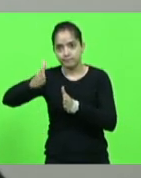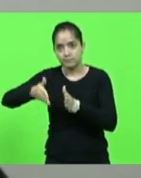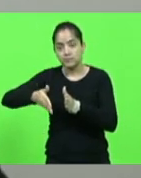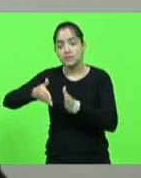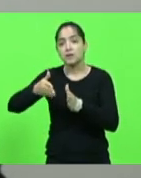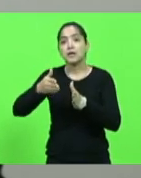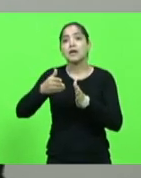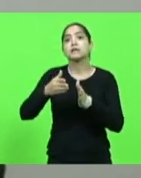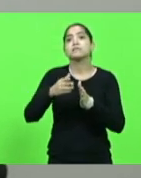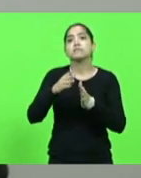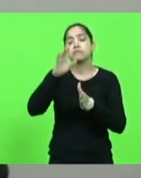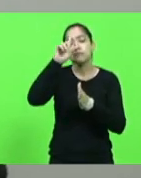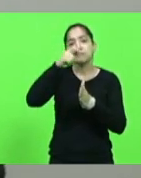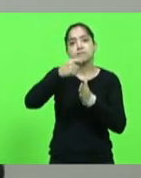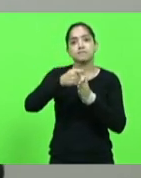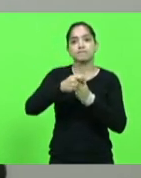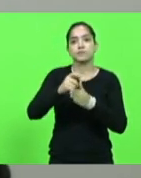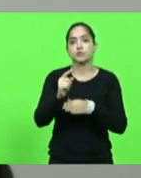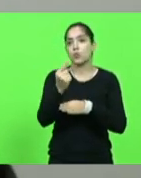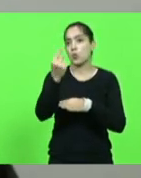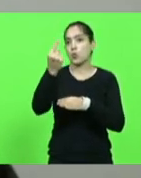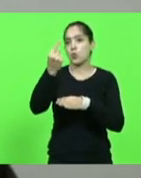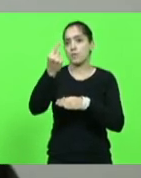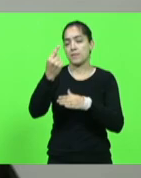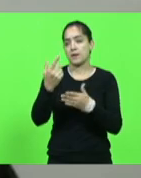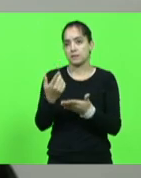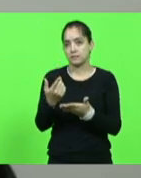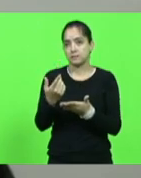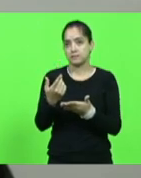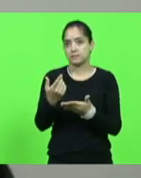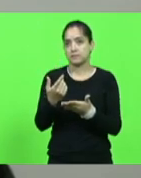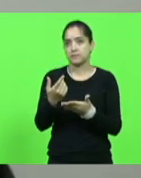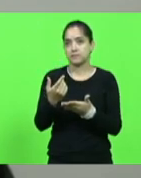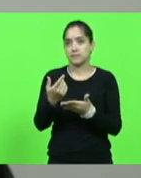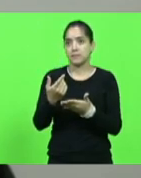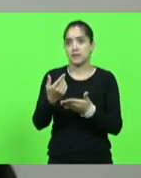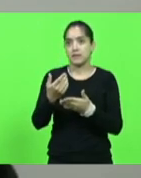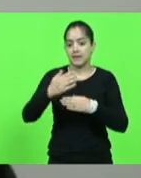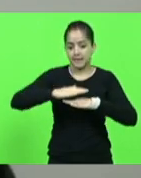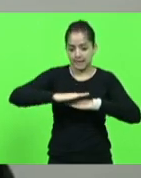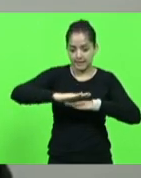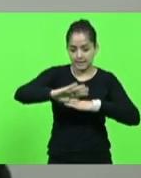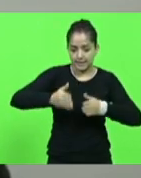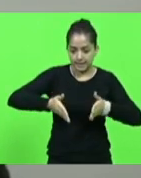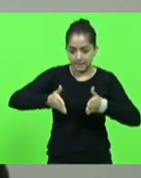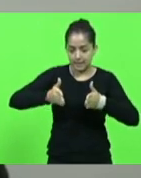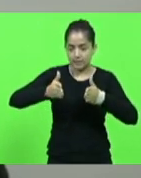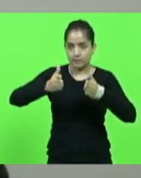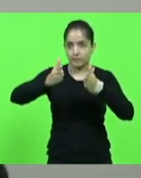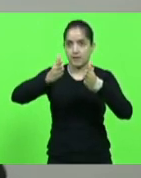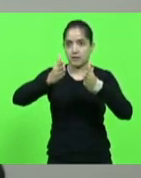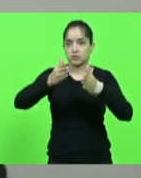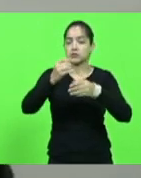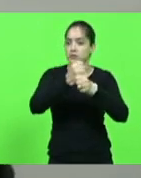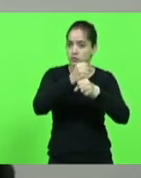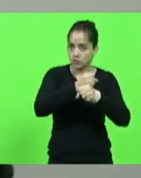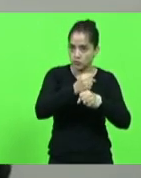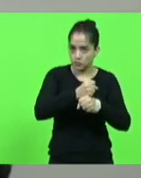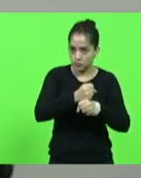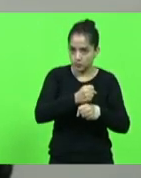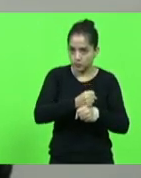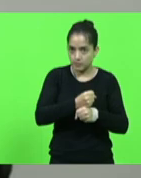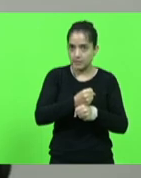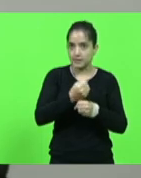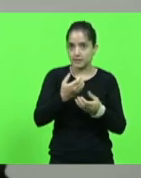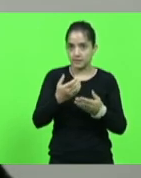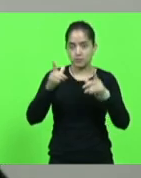decidiram fazer só uma faixa elevada. Então, a gente pede que aquela faixa elevada seja construída o mais rápido possível, porque não é possível. Colocou